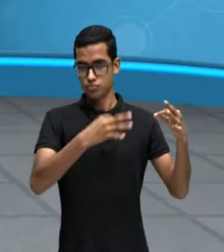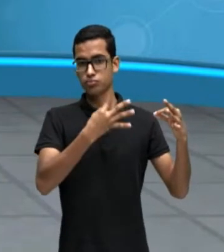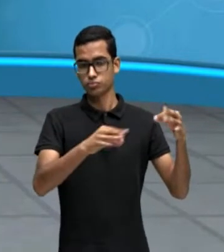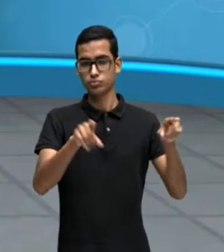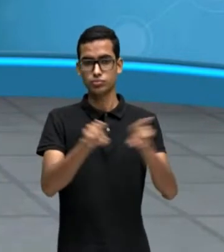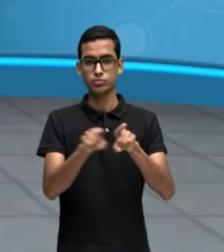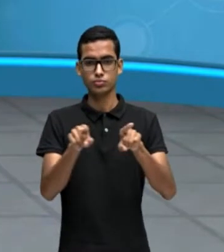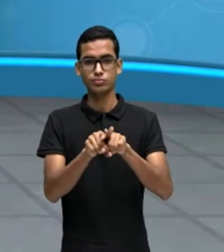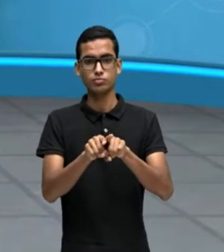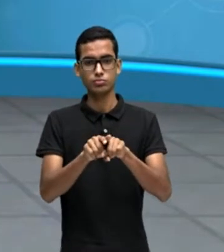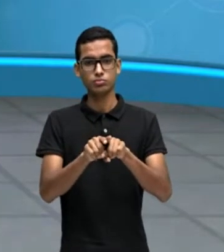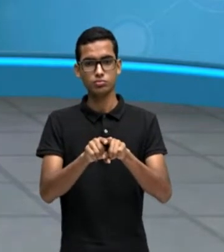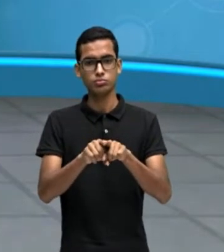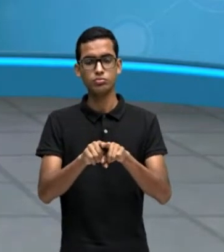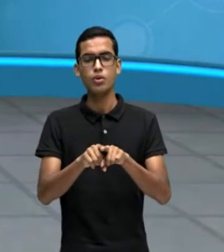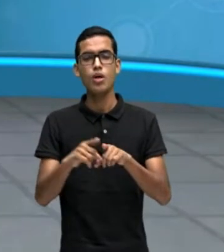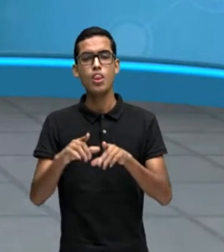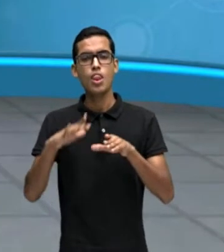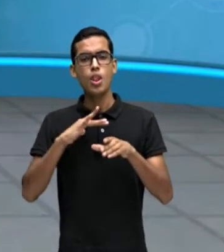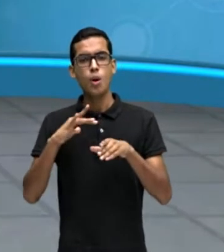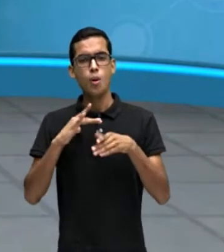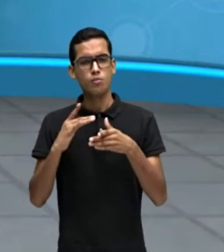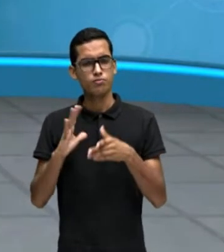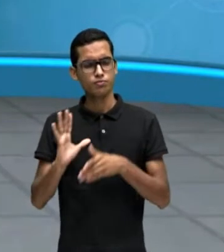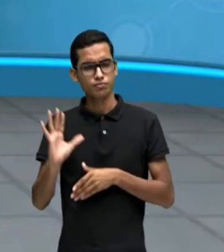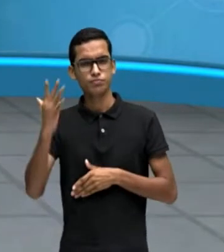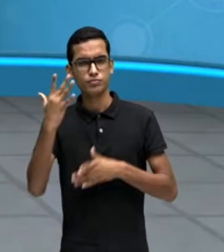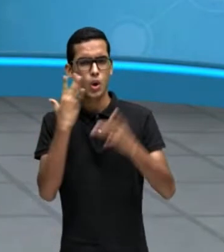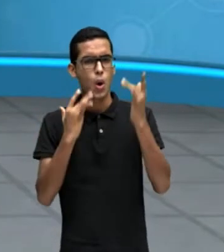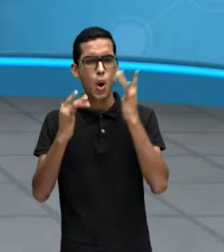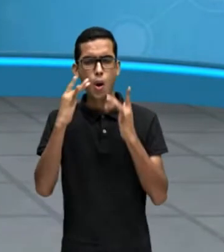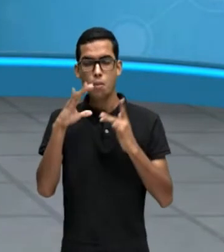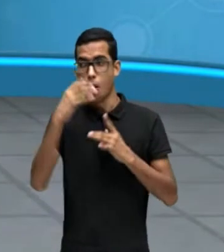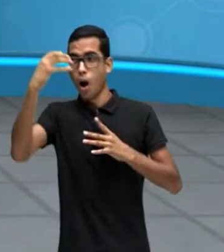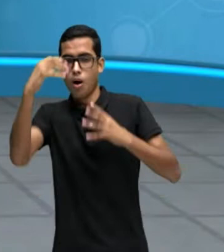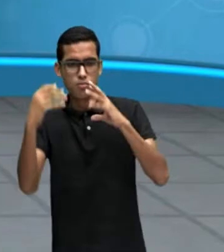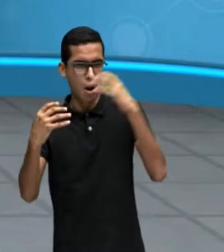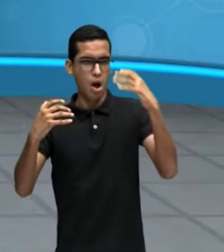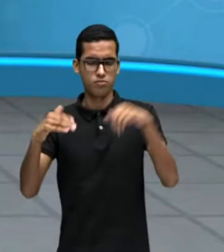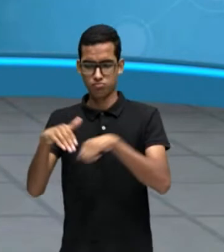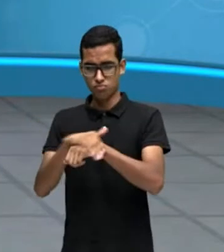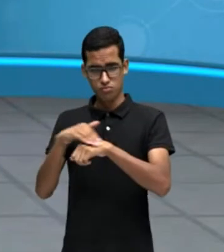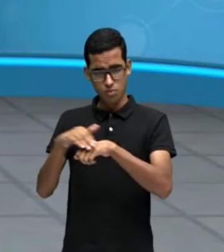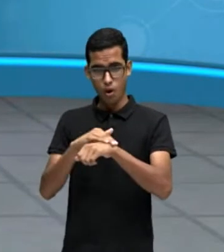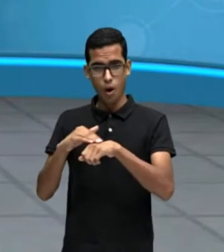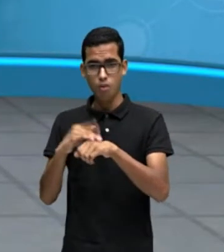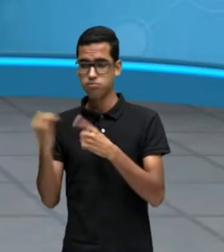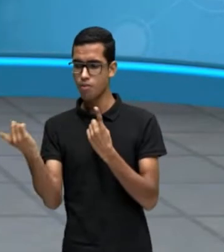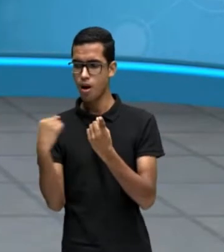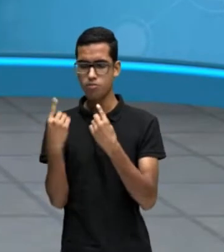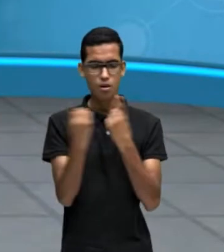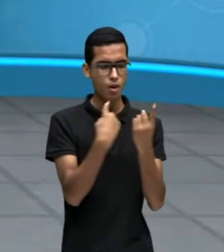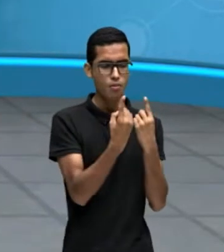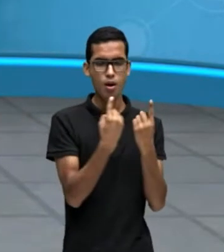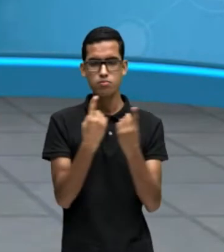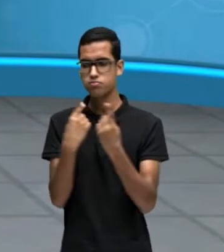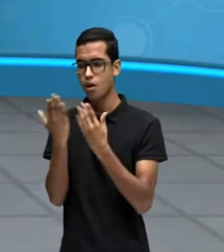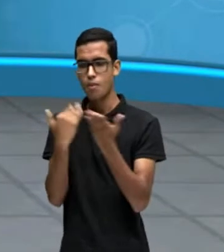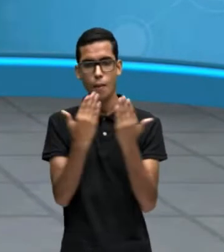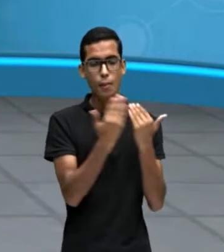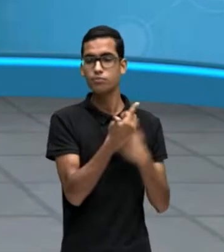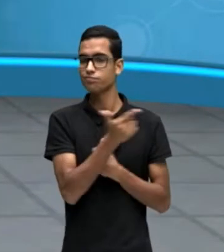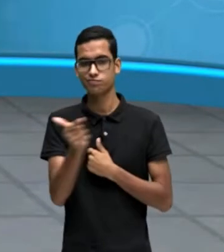ação dramática ela é feita cantada. Né? As pessoas não conversam, o diálogo é feito através